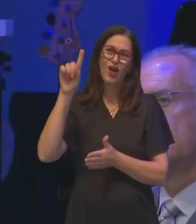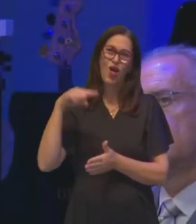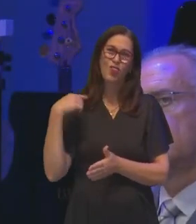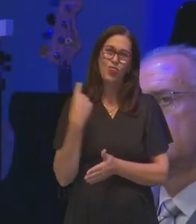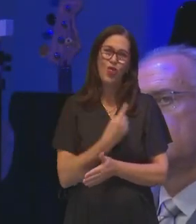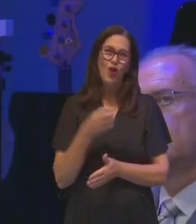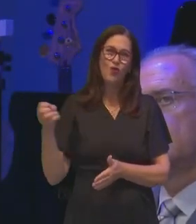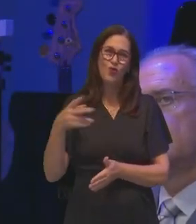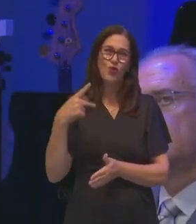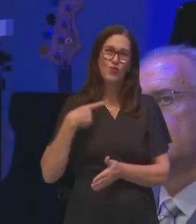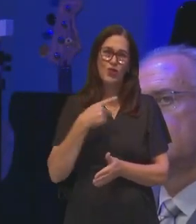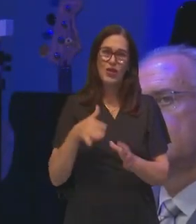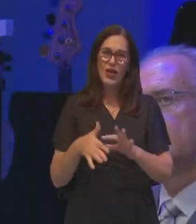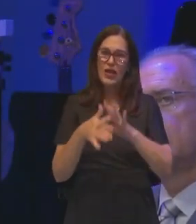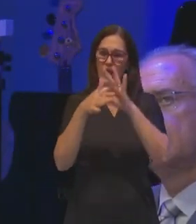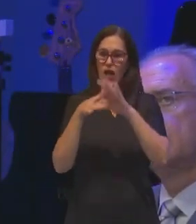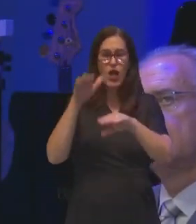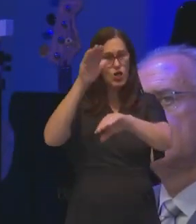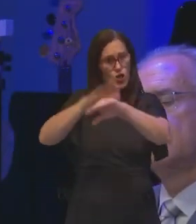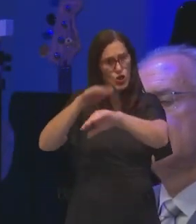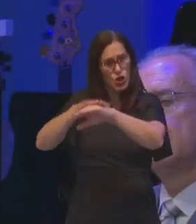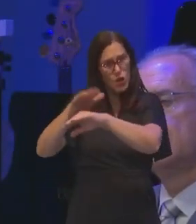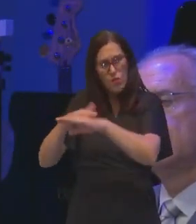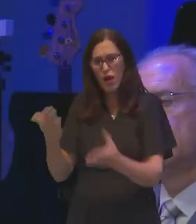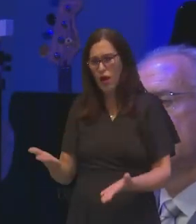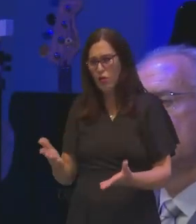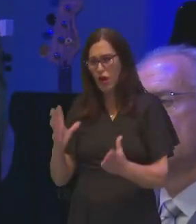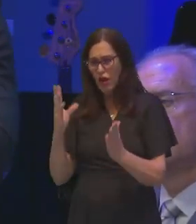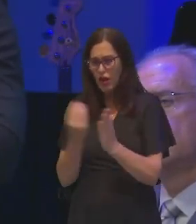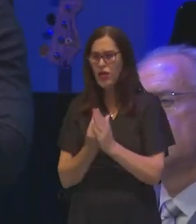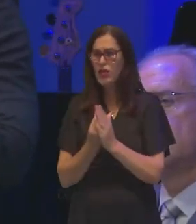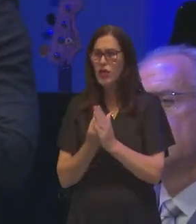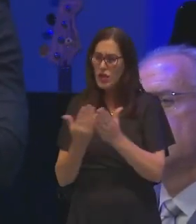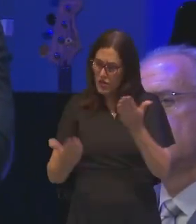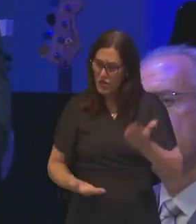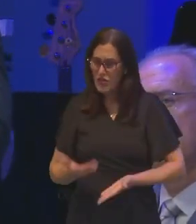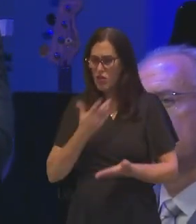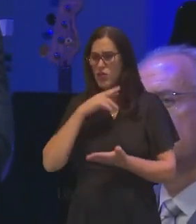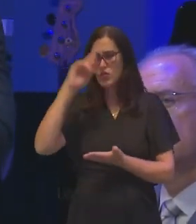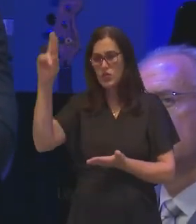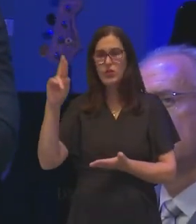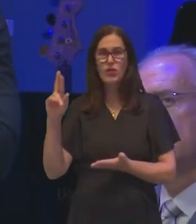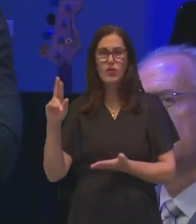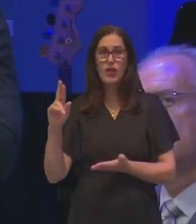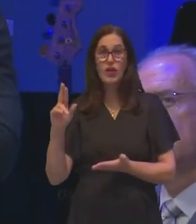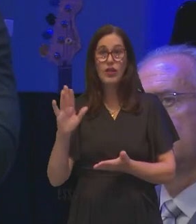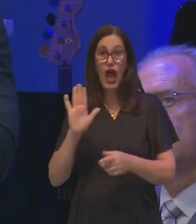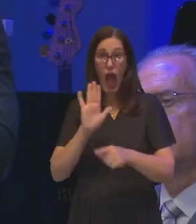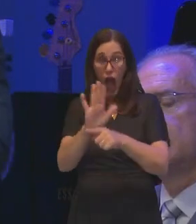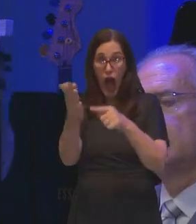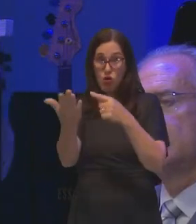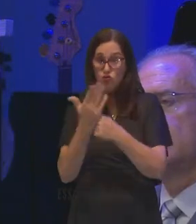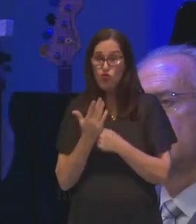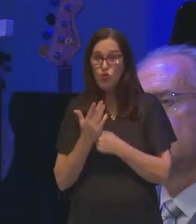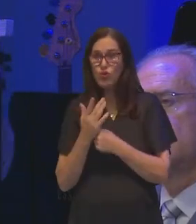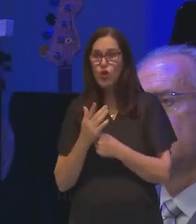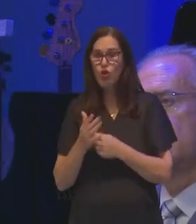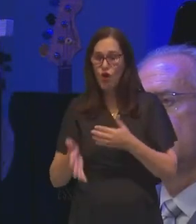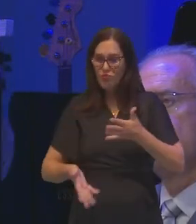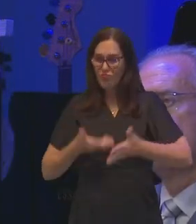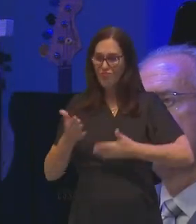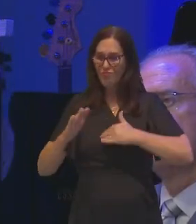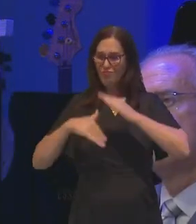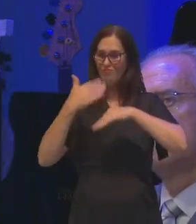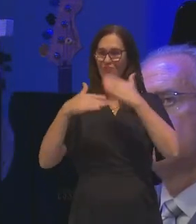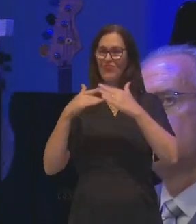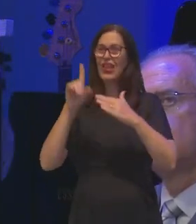os pastores, os líderes, convocamos aqui a igreja sirva ao Senhor, porque é na cooperação que somos edificados,